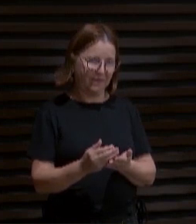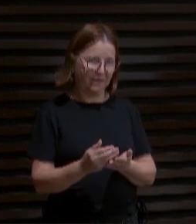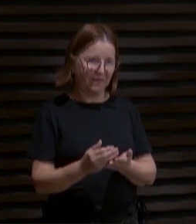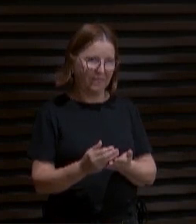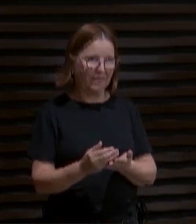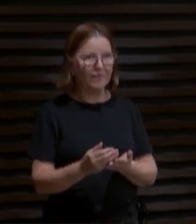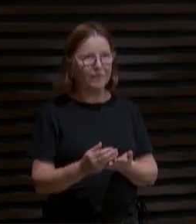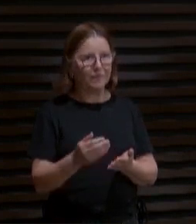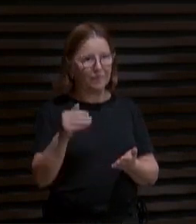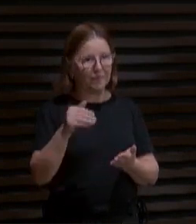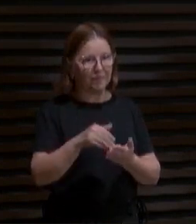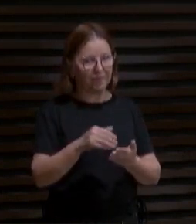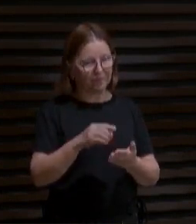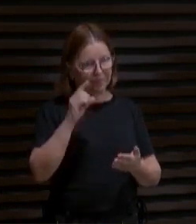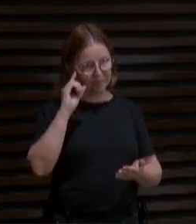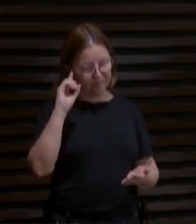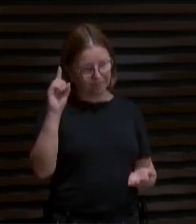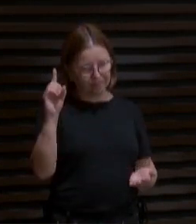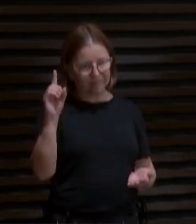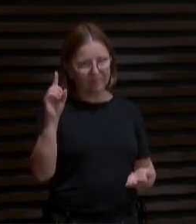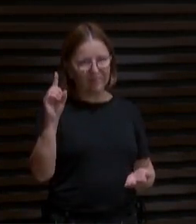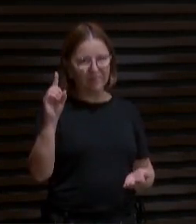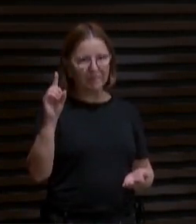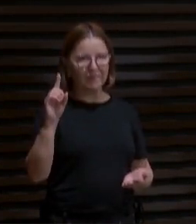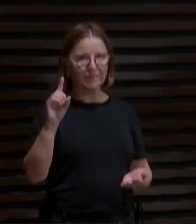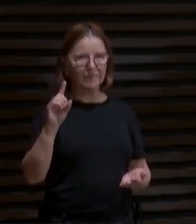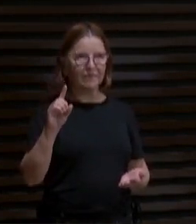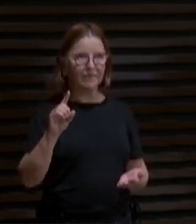iniciaram-se os últimos dias.